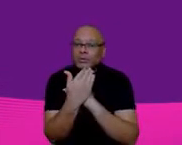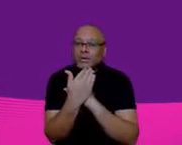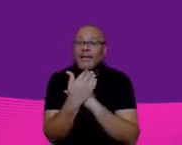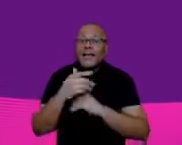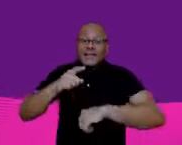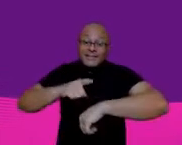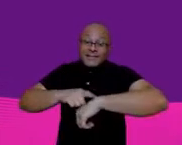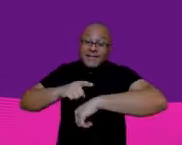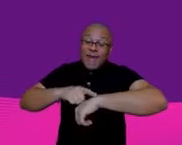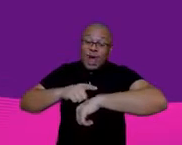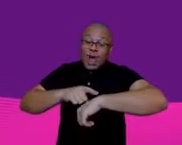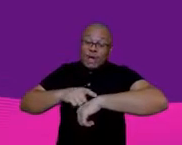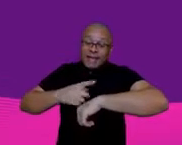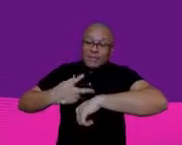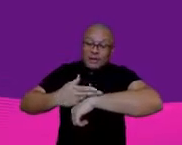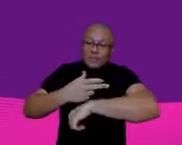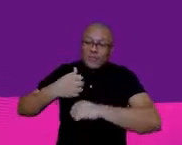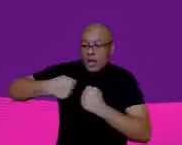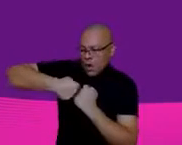só em ortopedia.